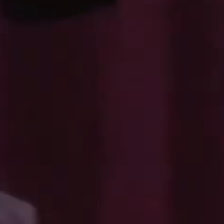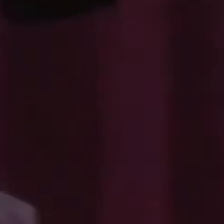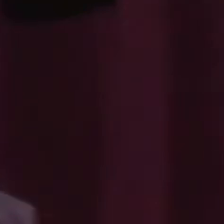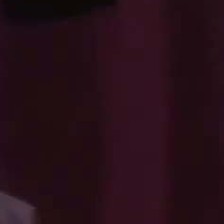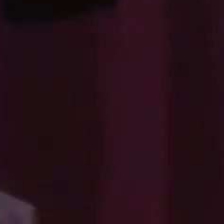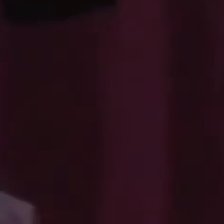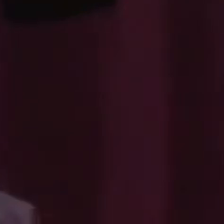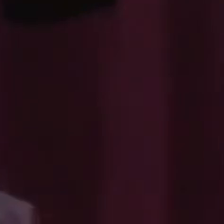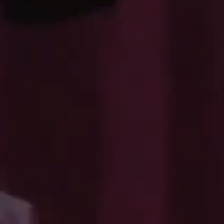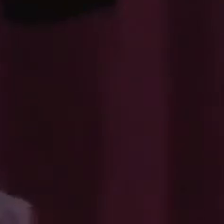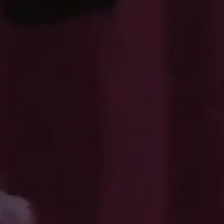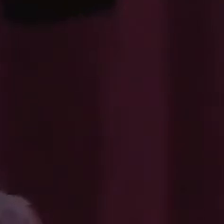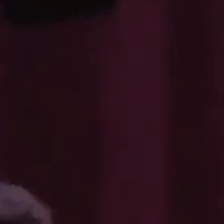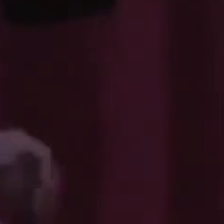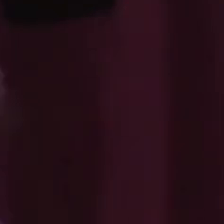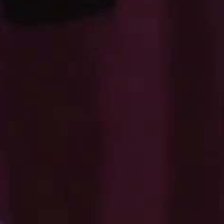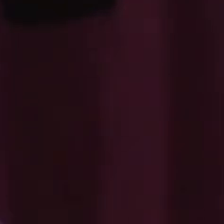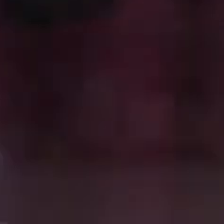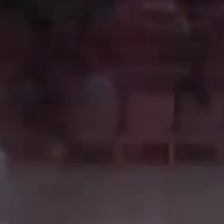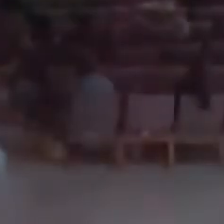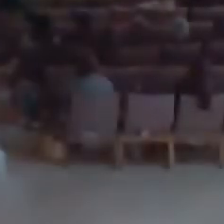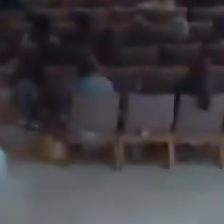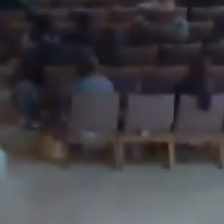merece anthony ex wwe